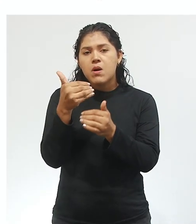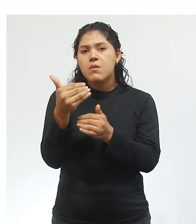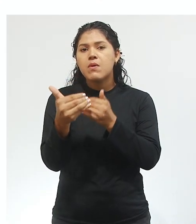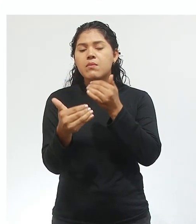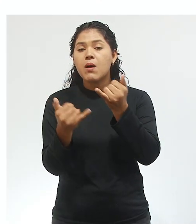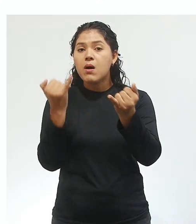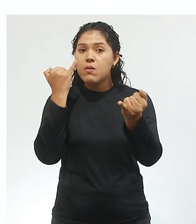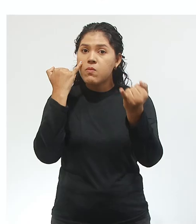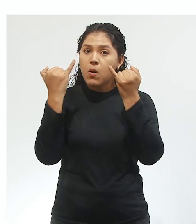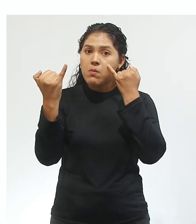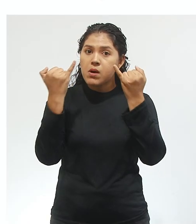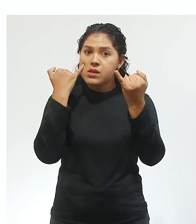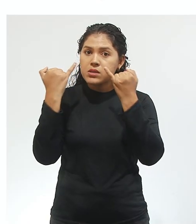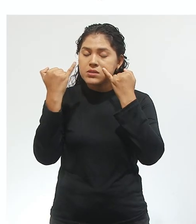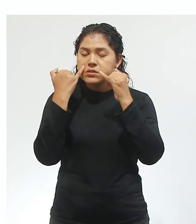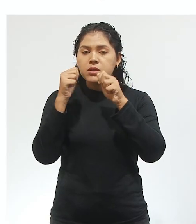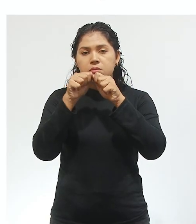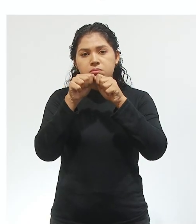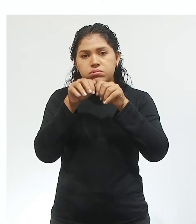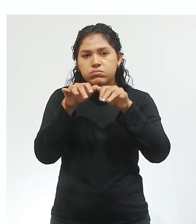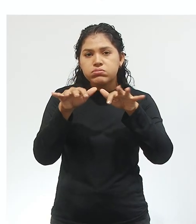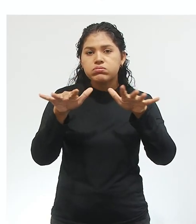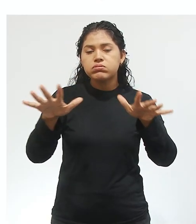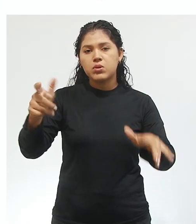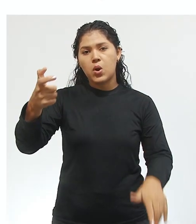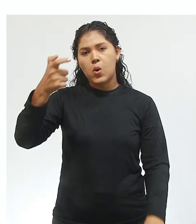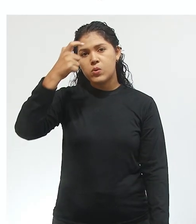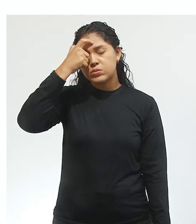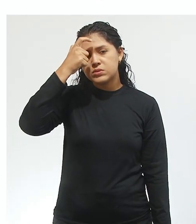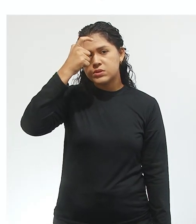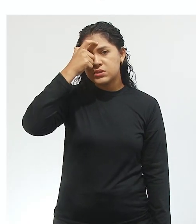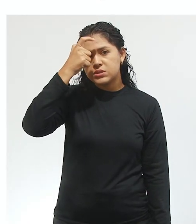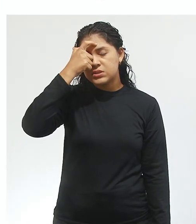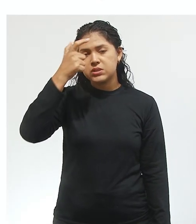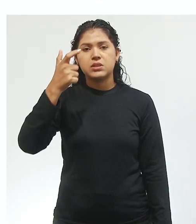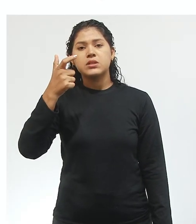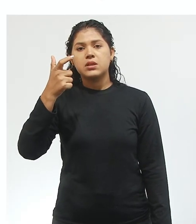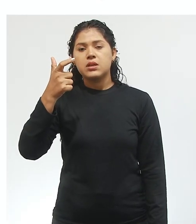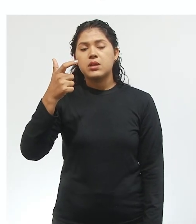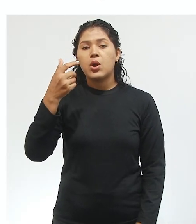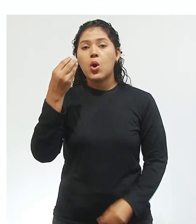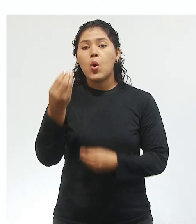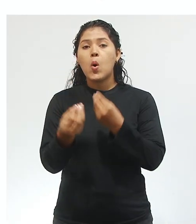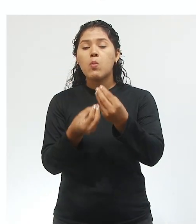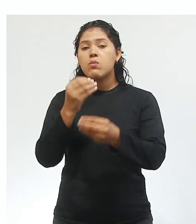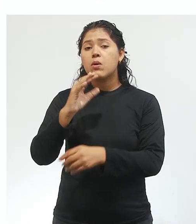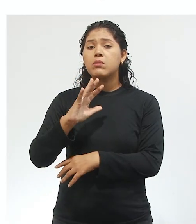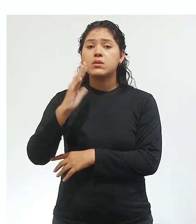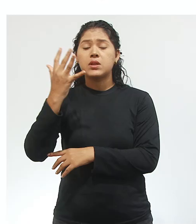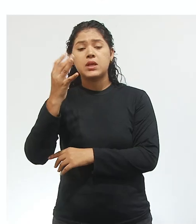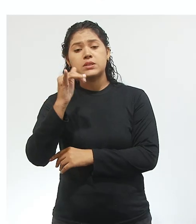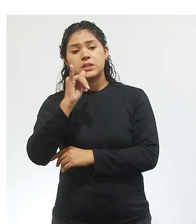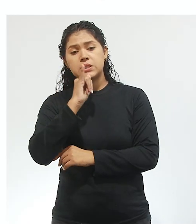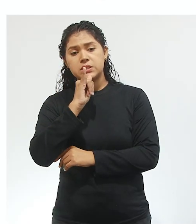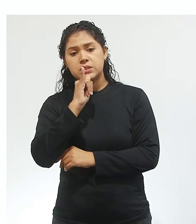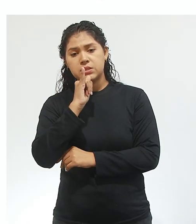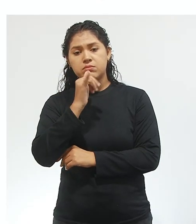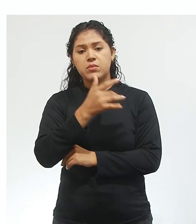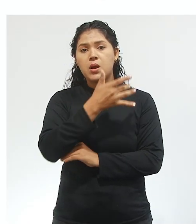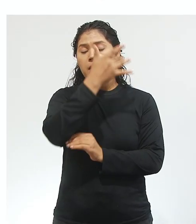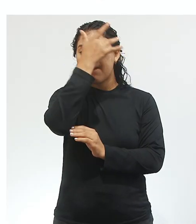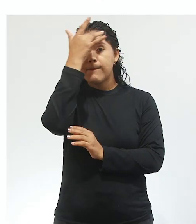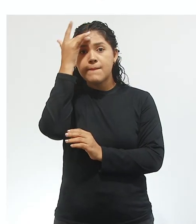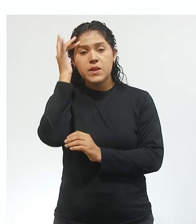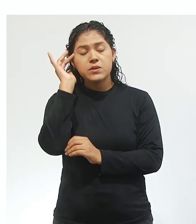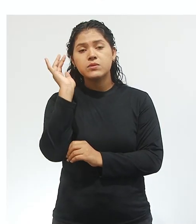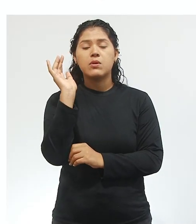de que alunos provenientes de camadas economicamente menos favorecidas ou de